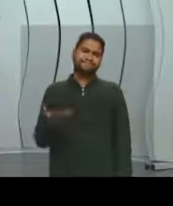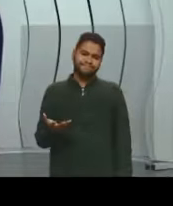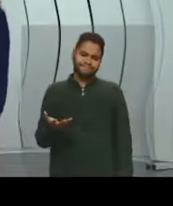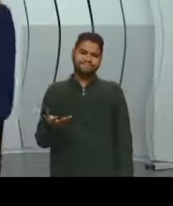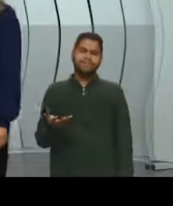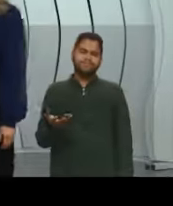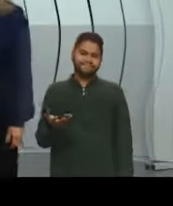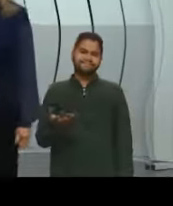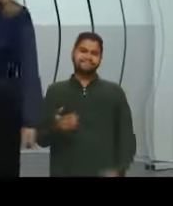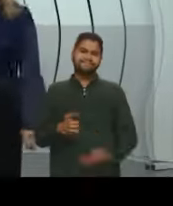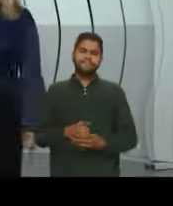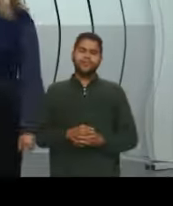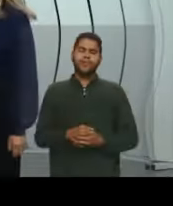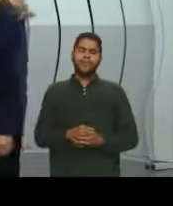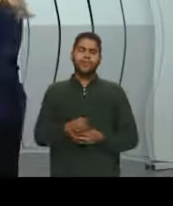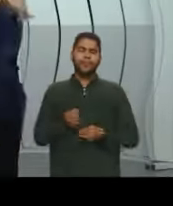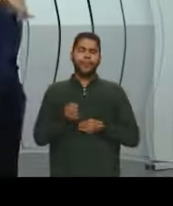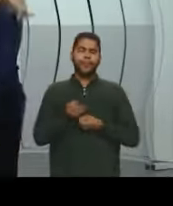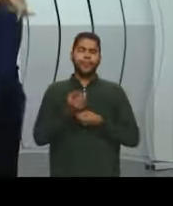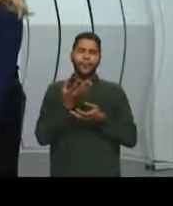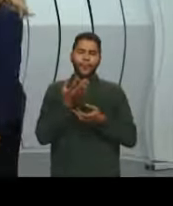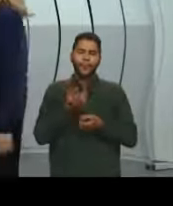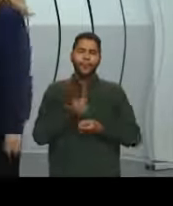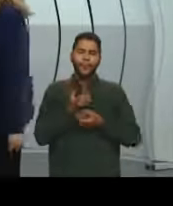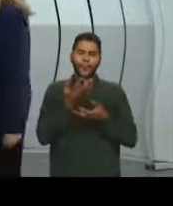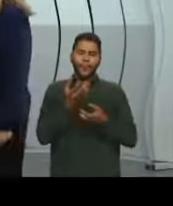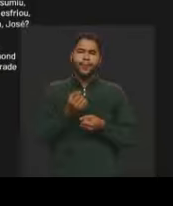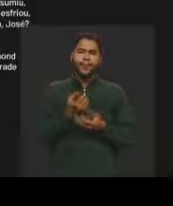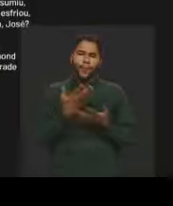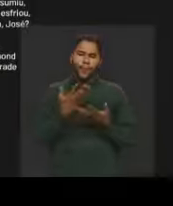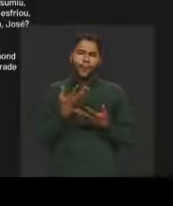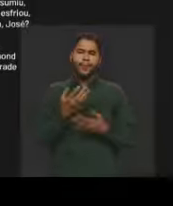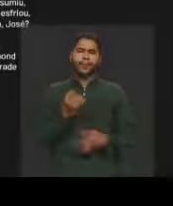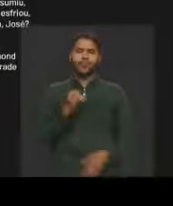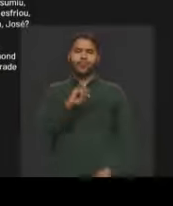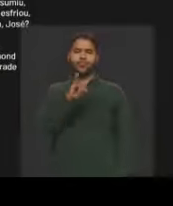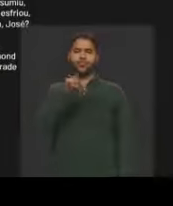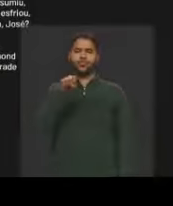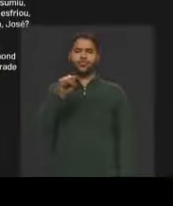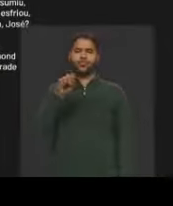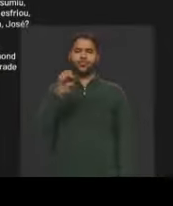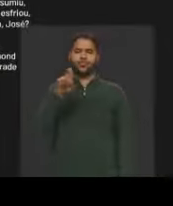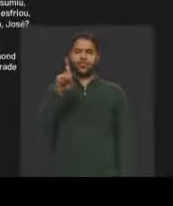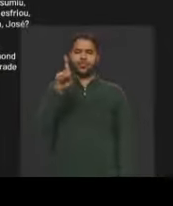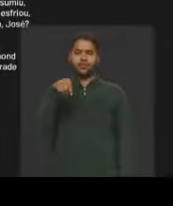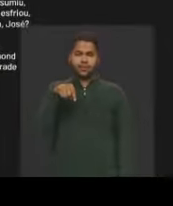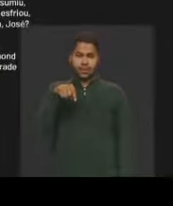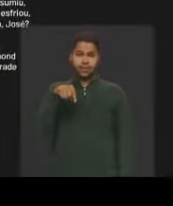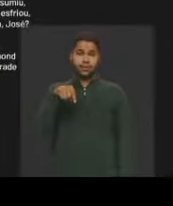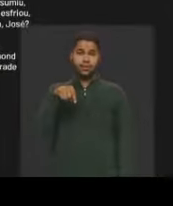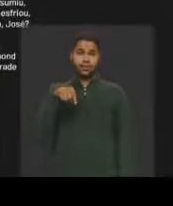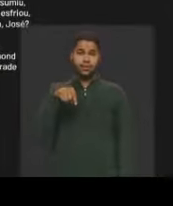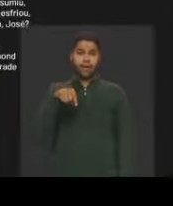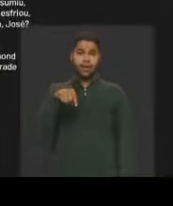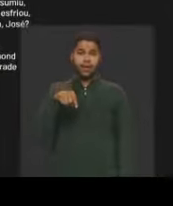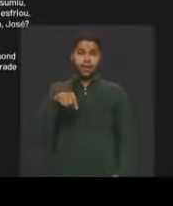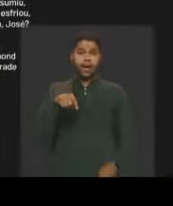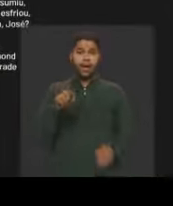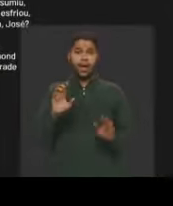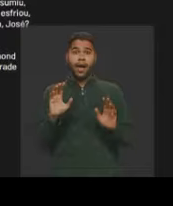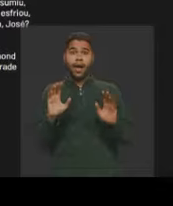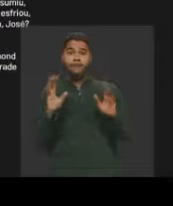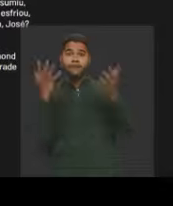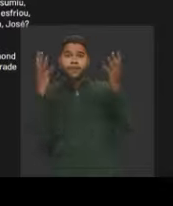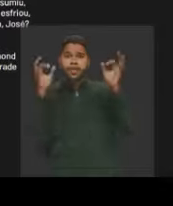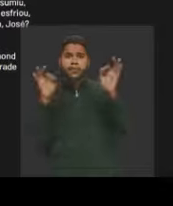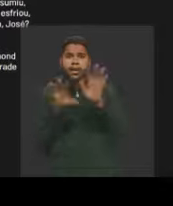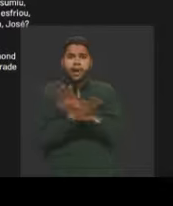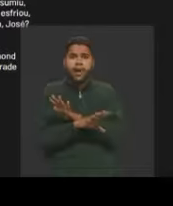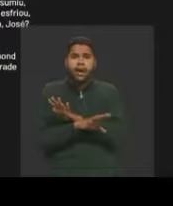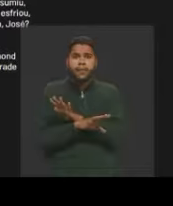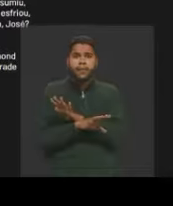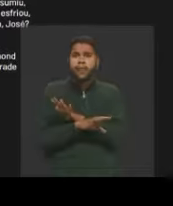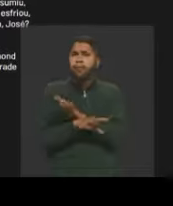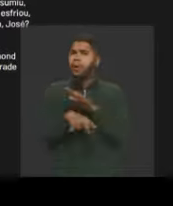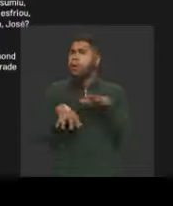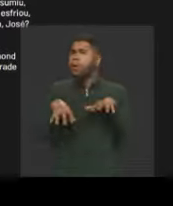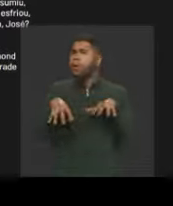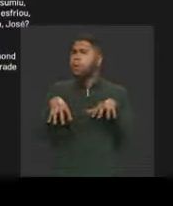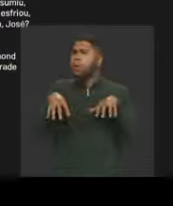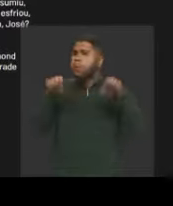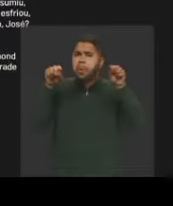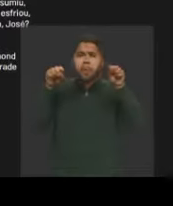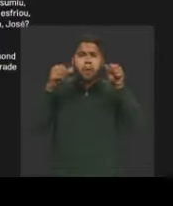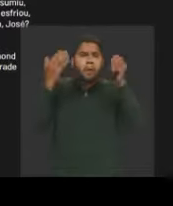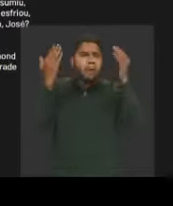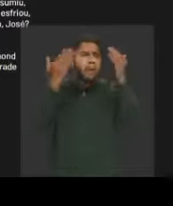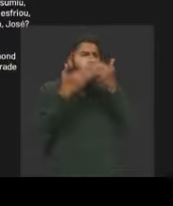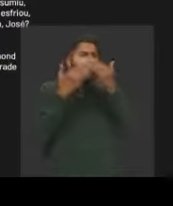aquele poema, né, que chama José. E agora, José? A festa acabou, a luz apagou,